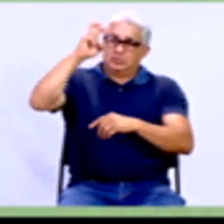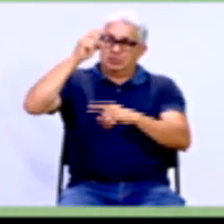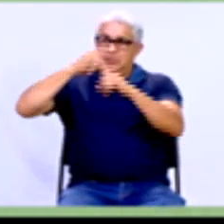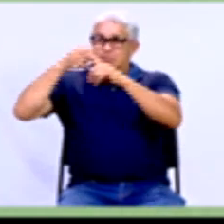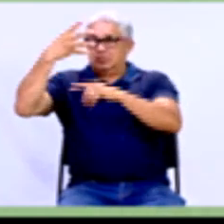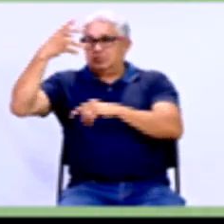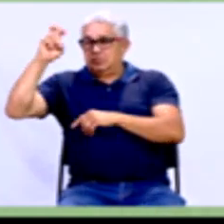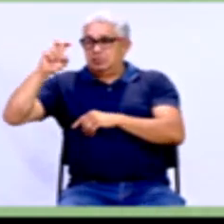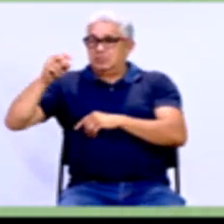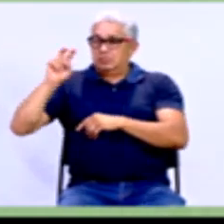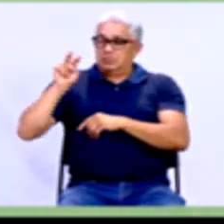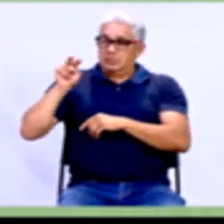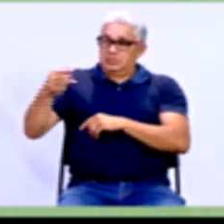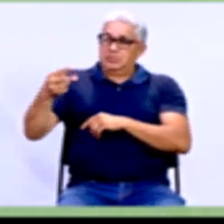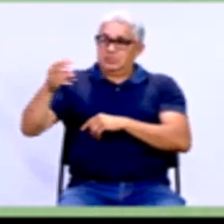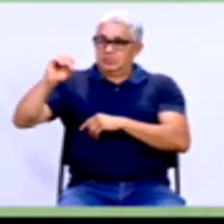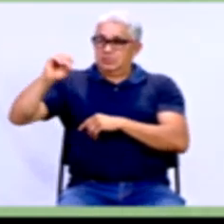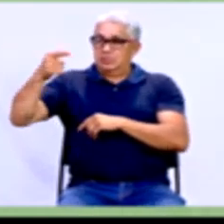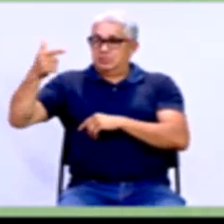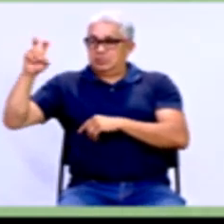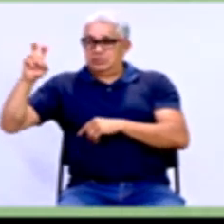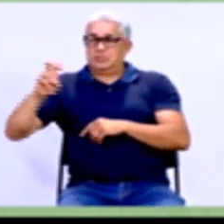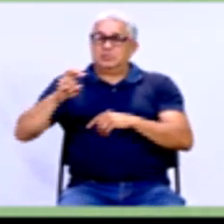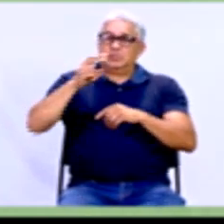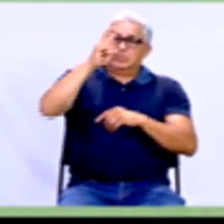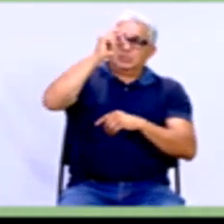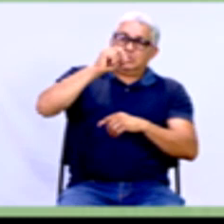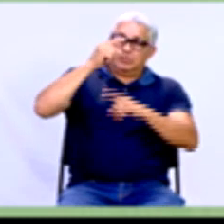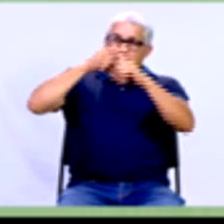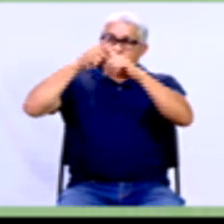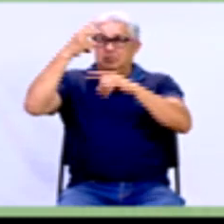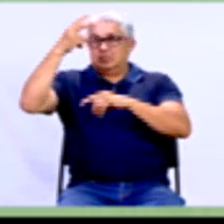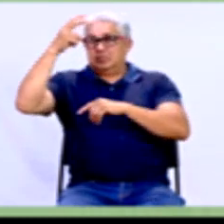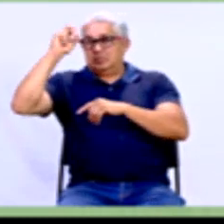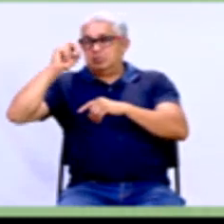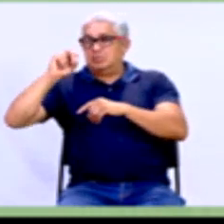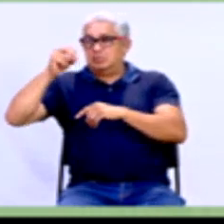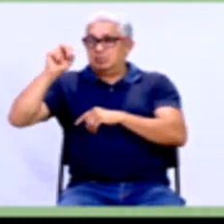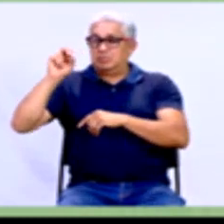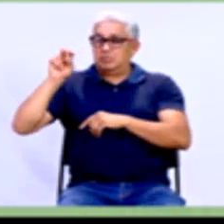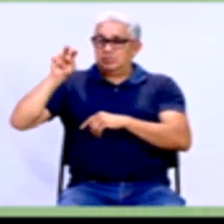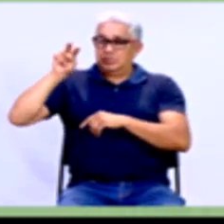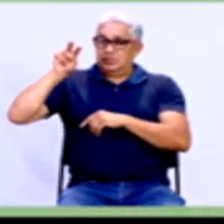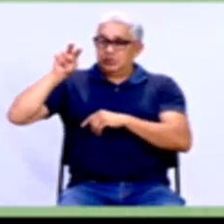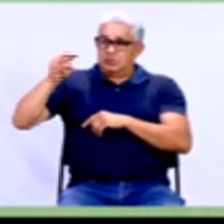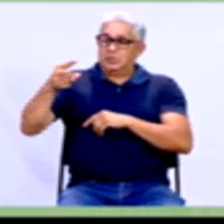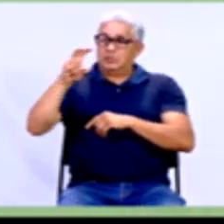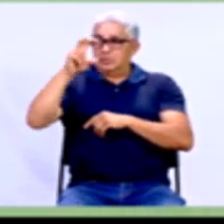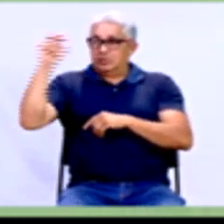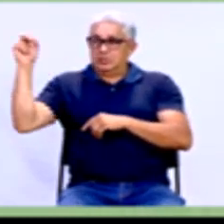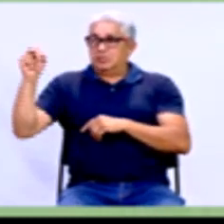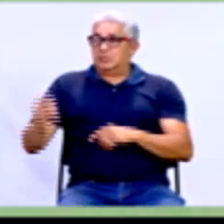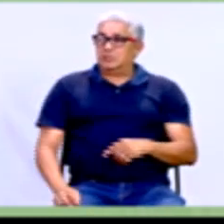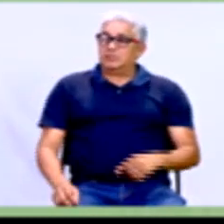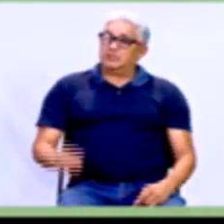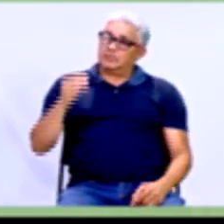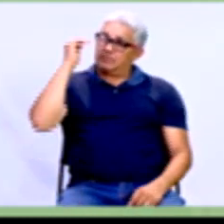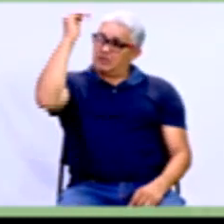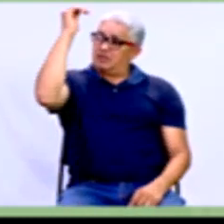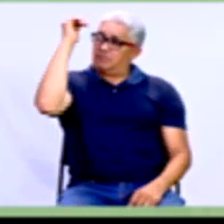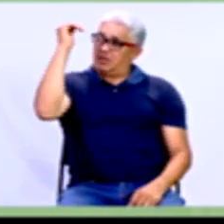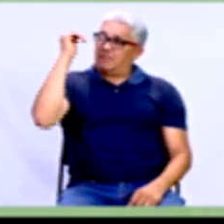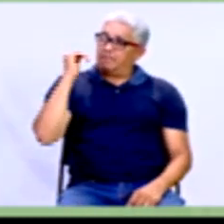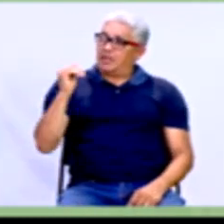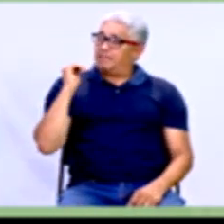45, 2.025. E 50 vezes 50, que é 2.500. Estou fazendo bem passo a passo aqui para não ficar dúvida